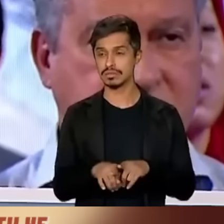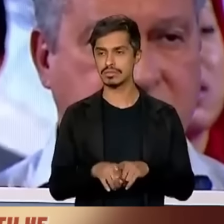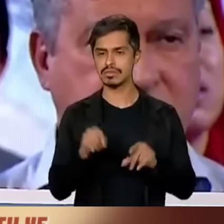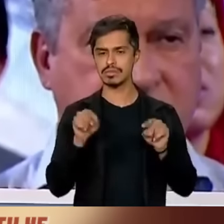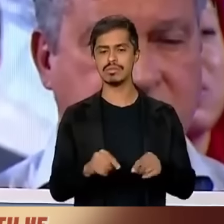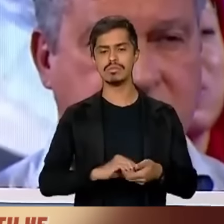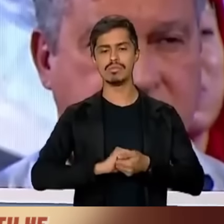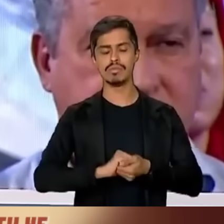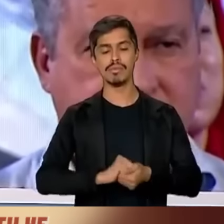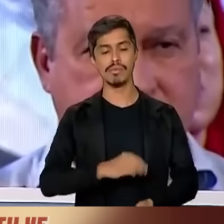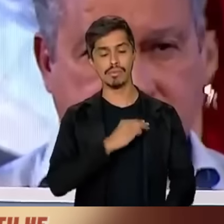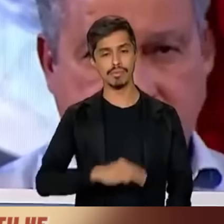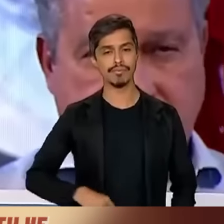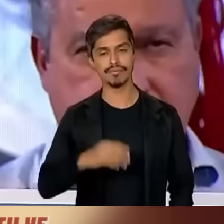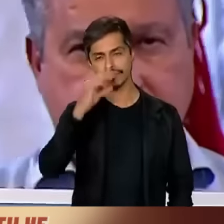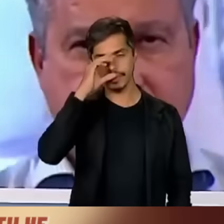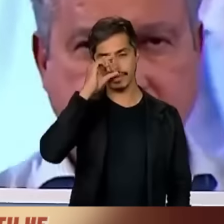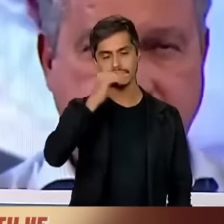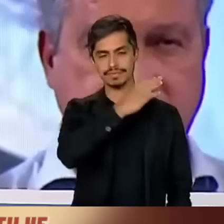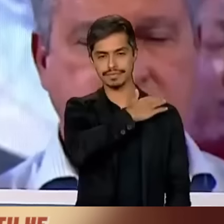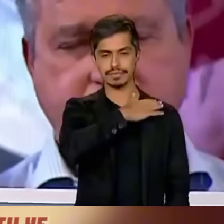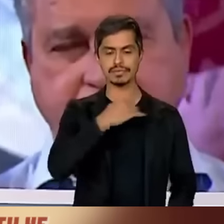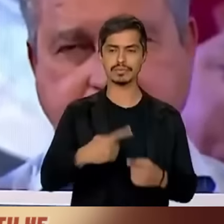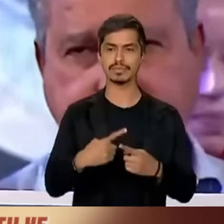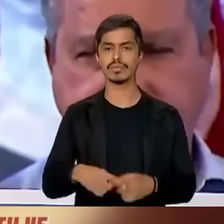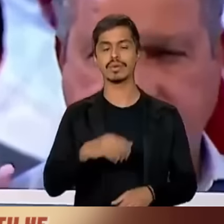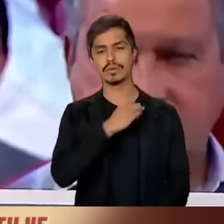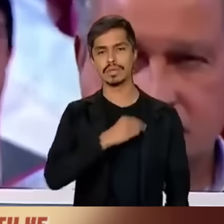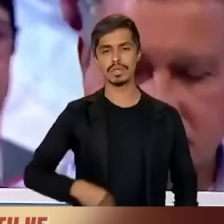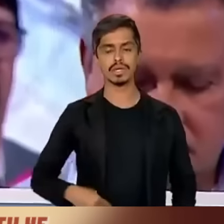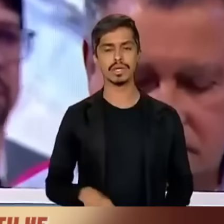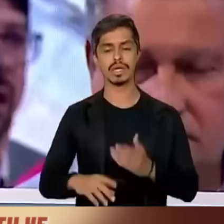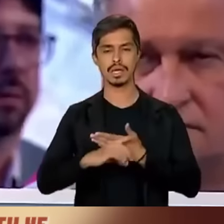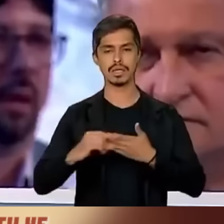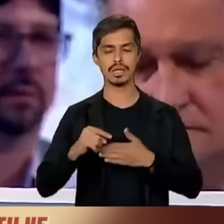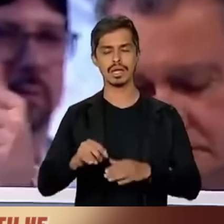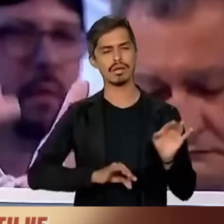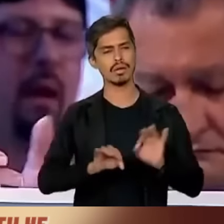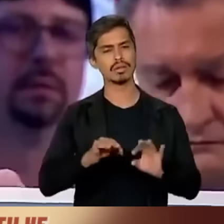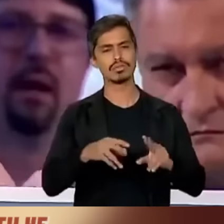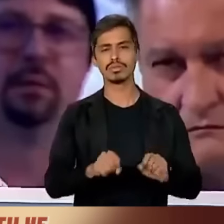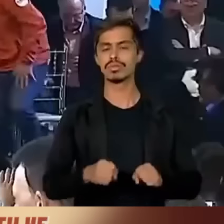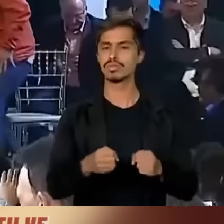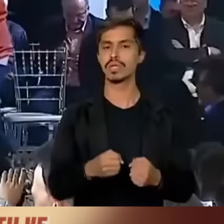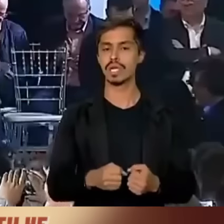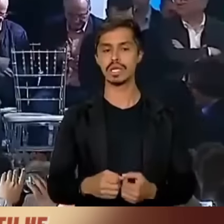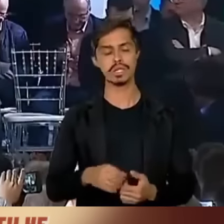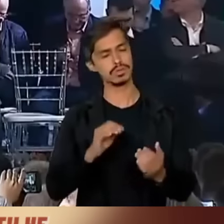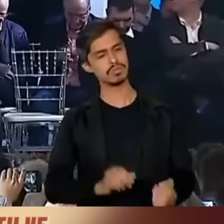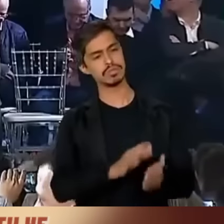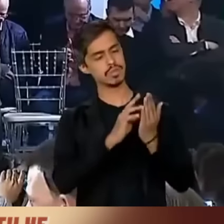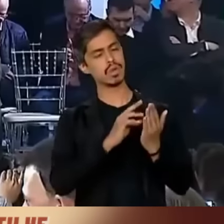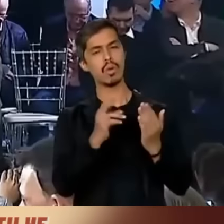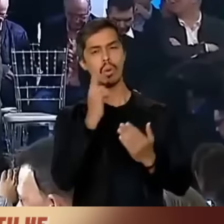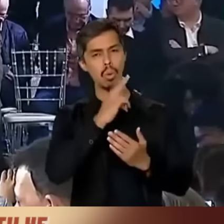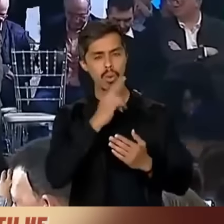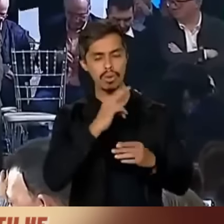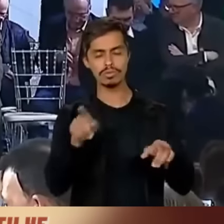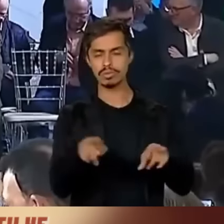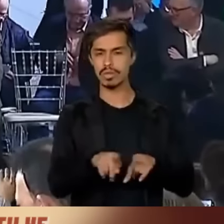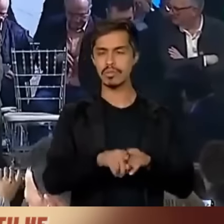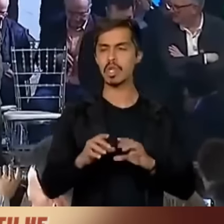aqui cumprimentar o ministro Rui Costa, que como ministro da Casa Civil, coordena todo o esforço, não só frente à emergência, mas de todo